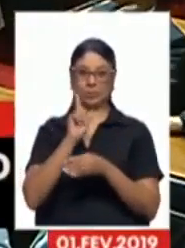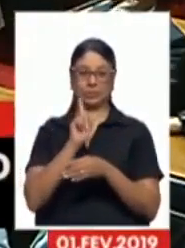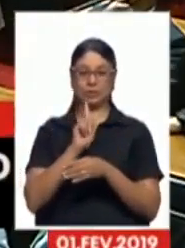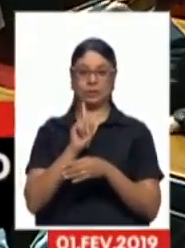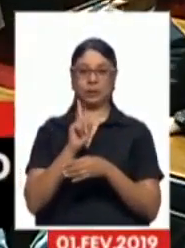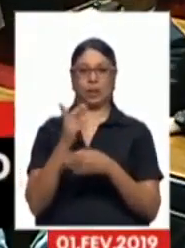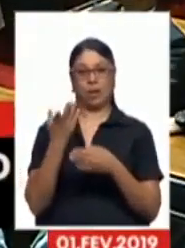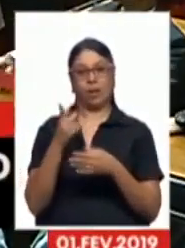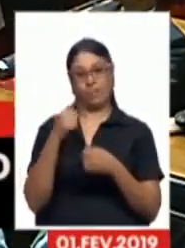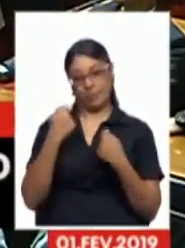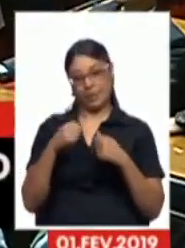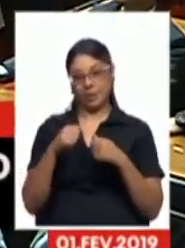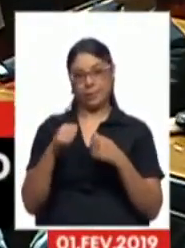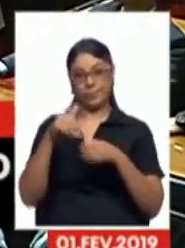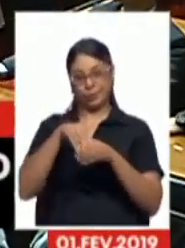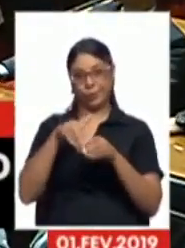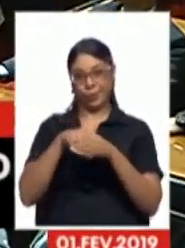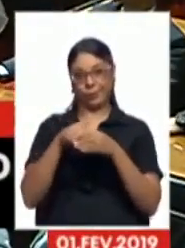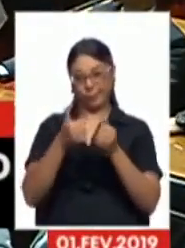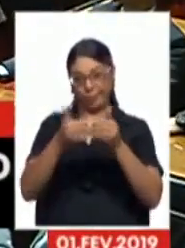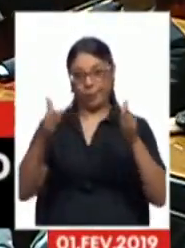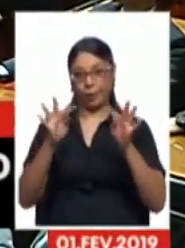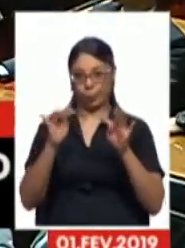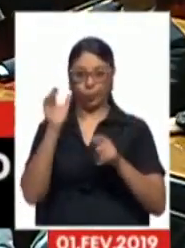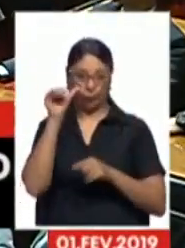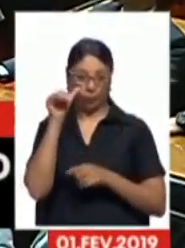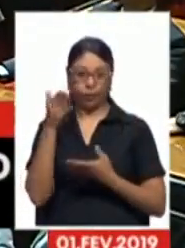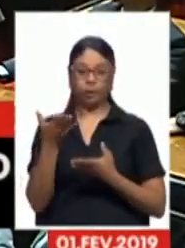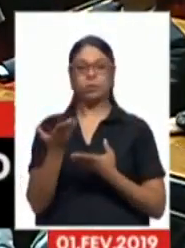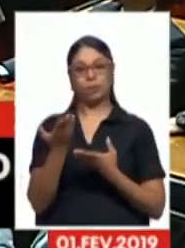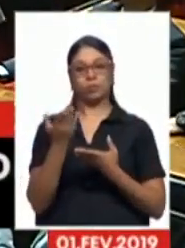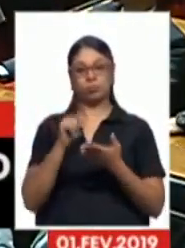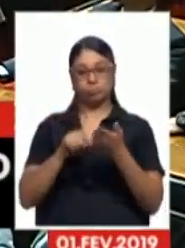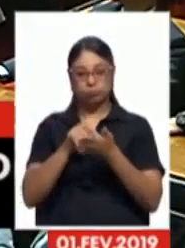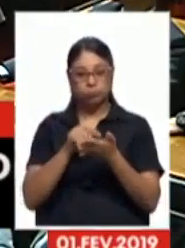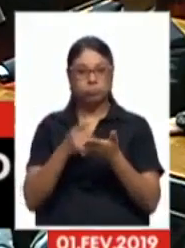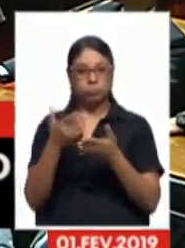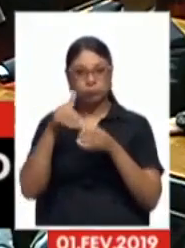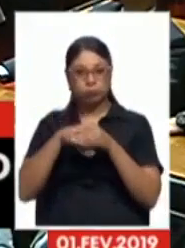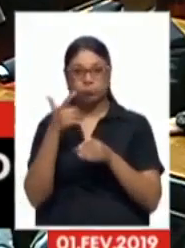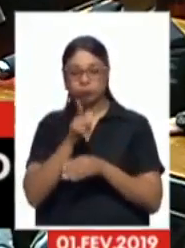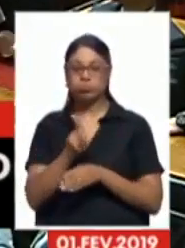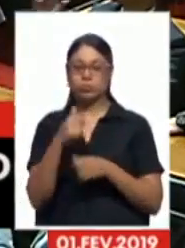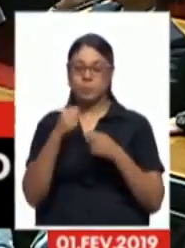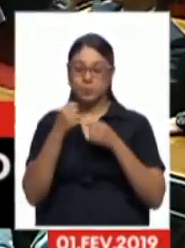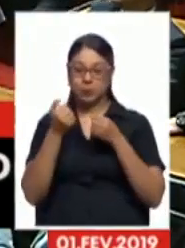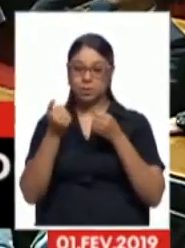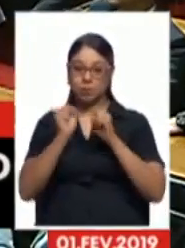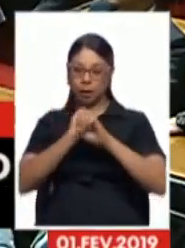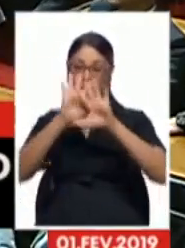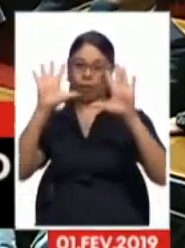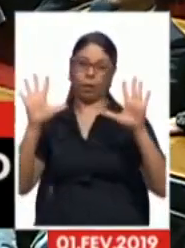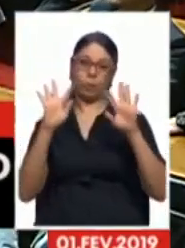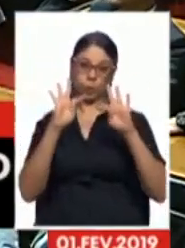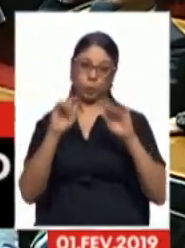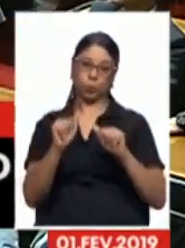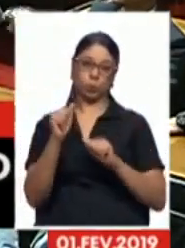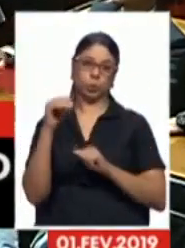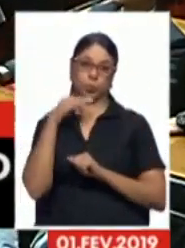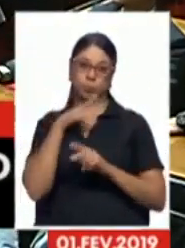é uma votação aberta, o painel é fundamental para que haja transparência aí nesta